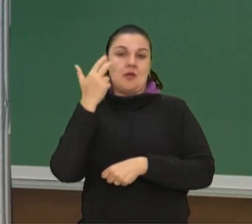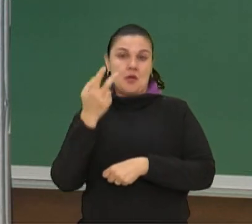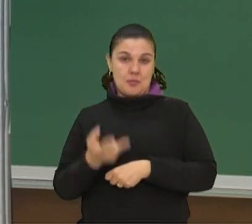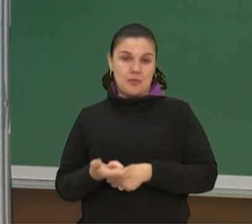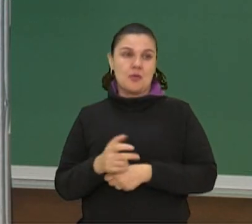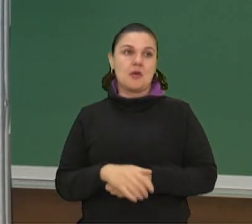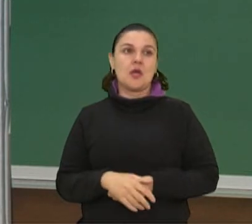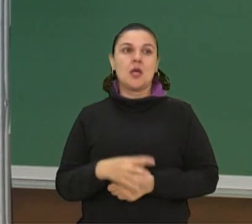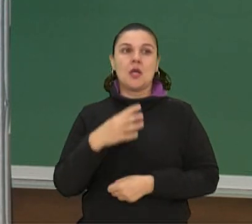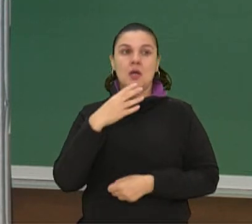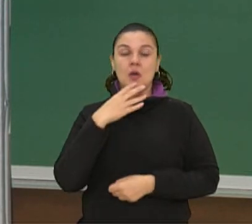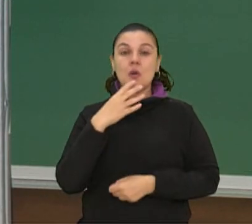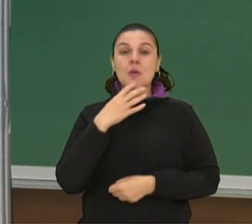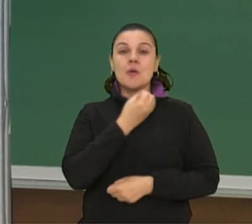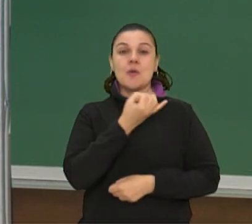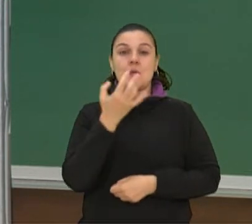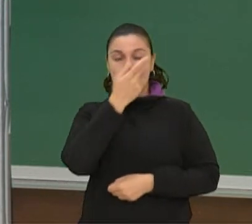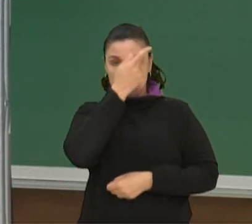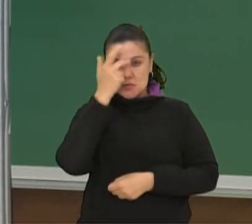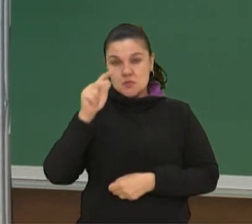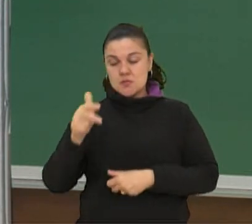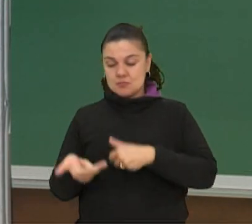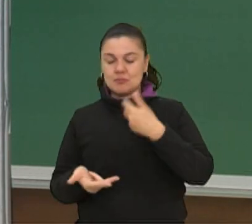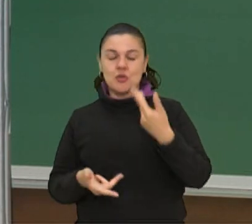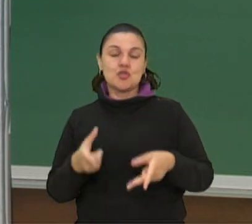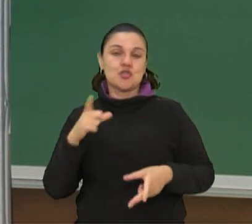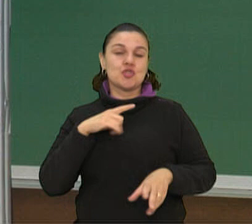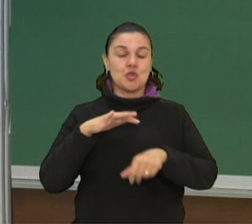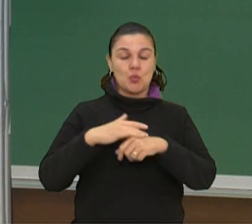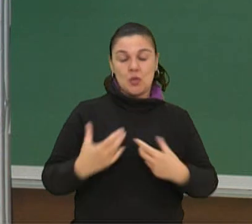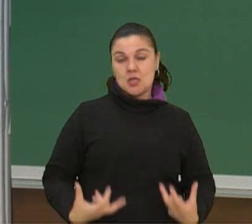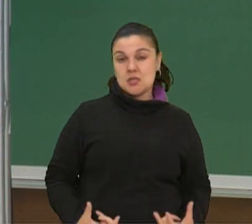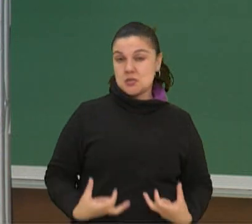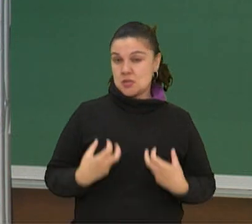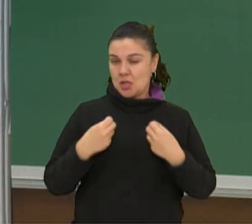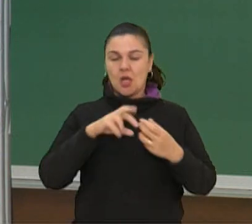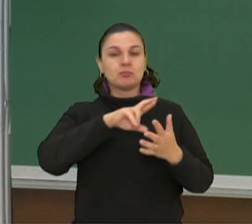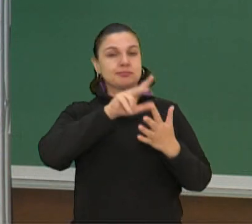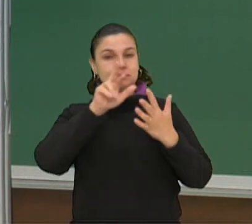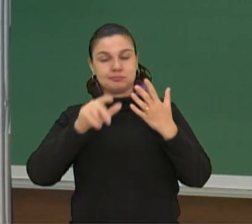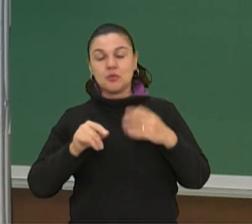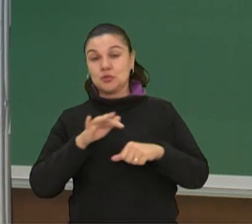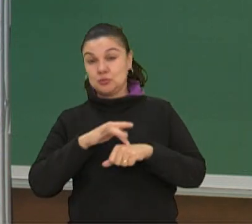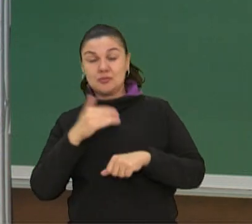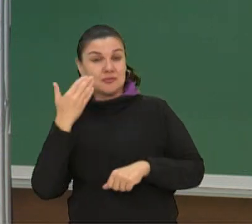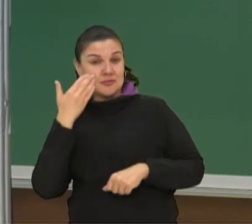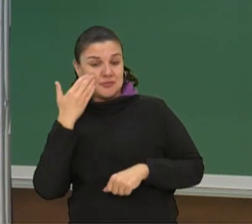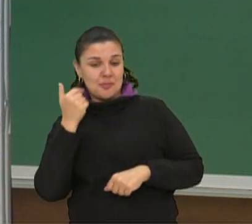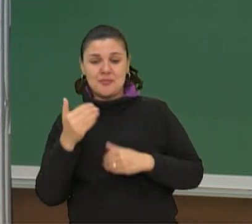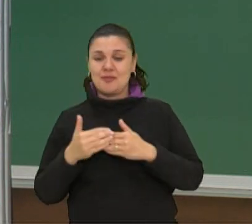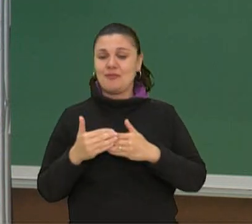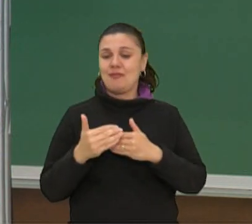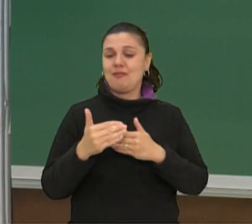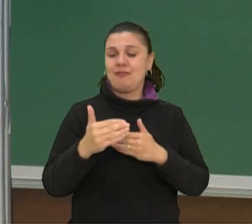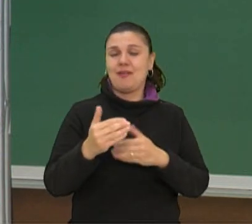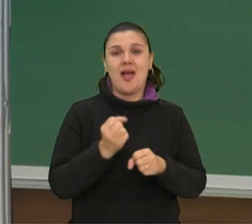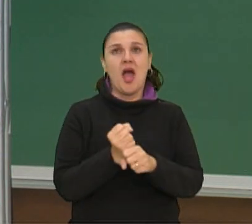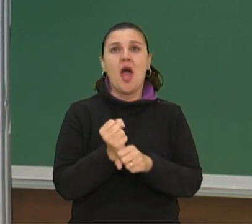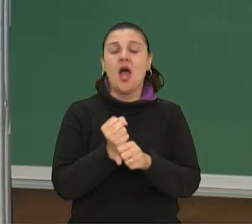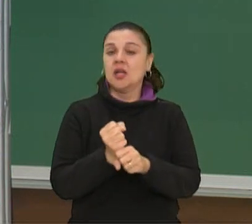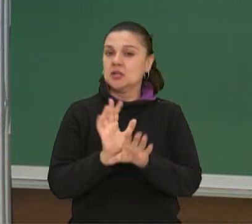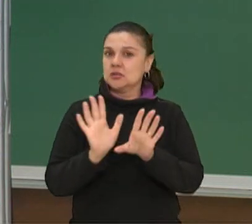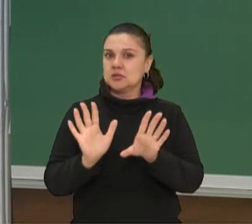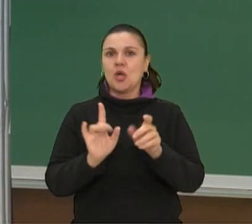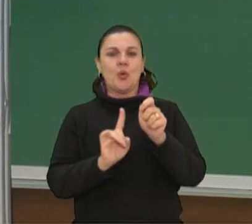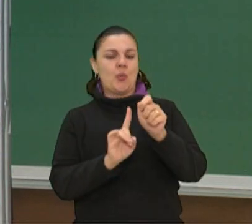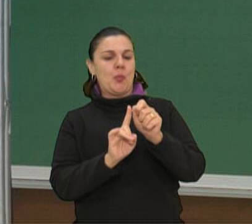você descobre que vai morrer, faça bem o que está fazendo. E claro, tem aqueles que são